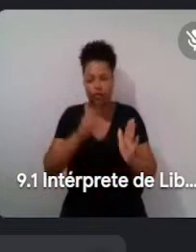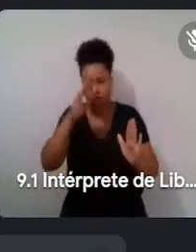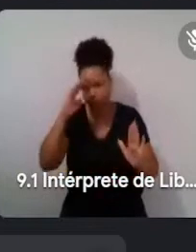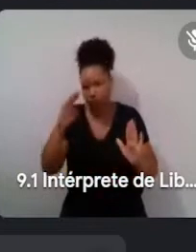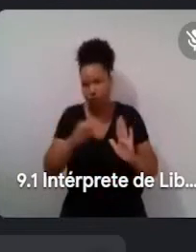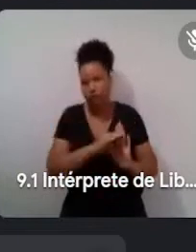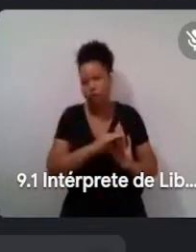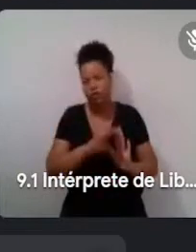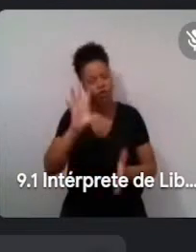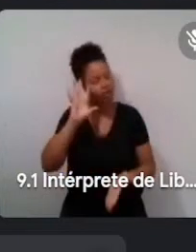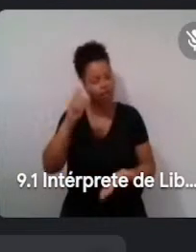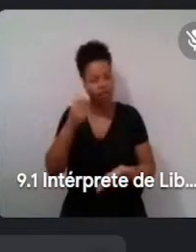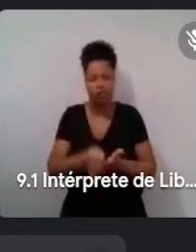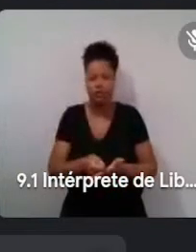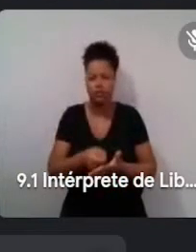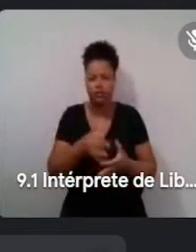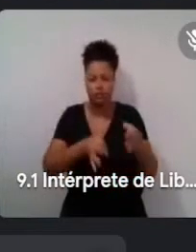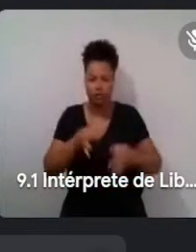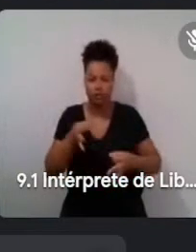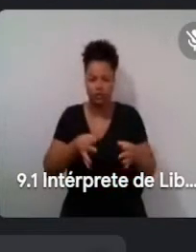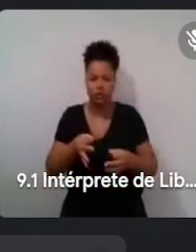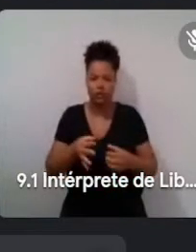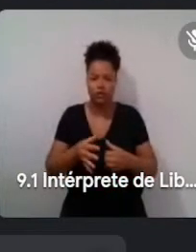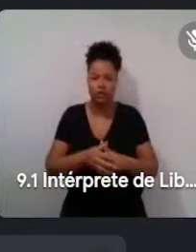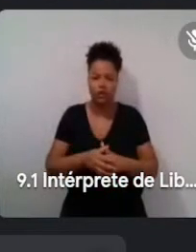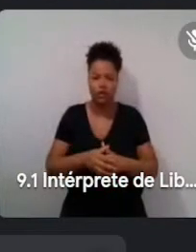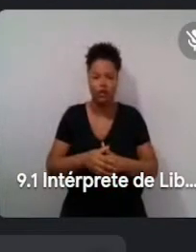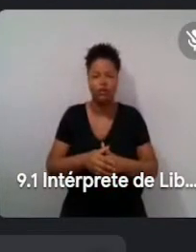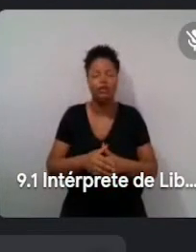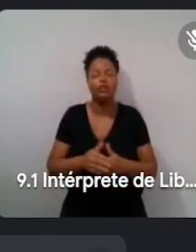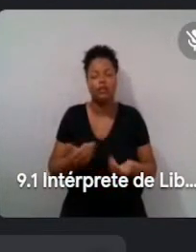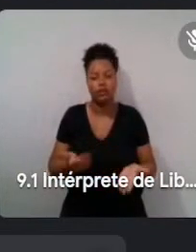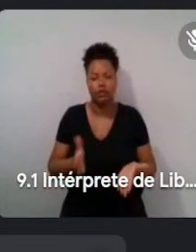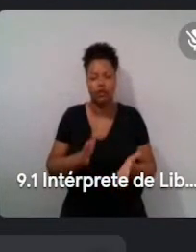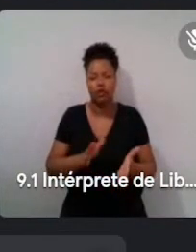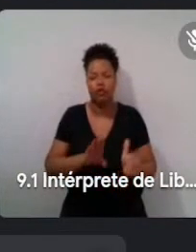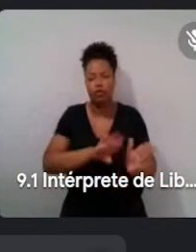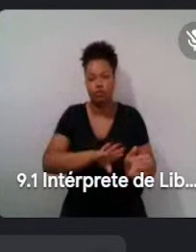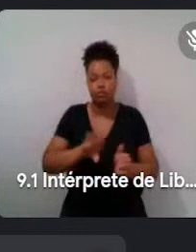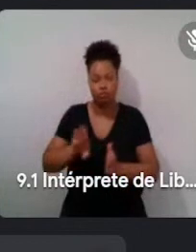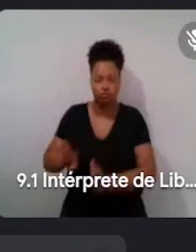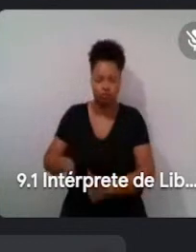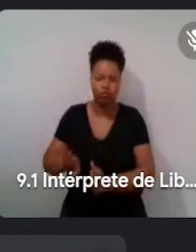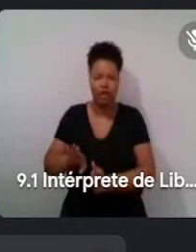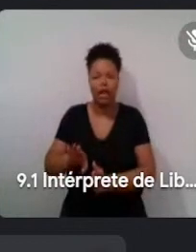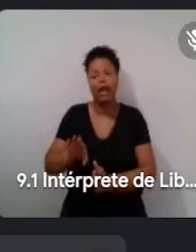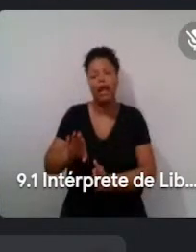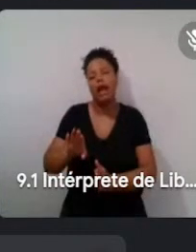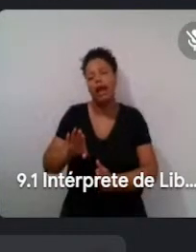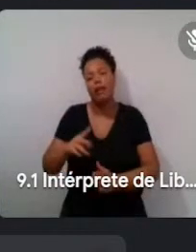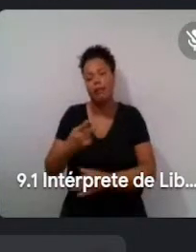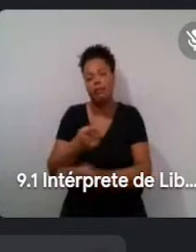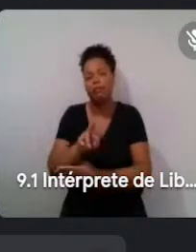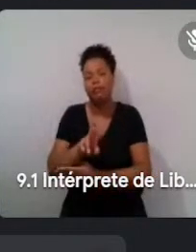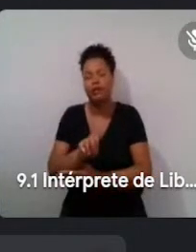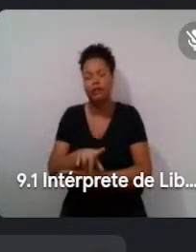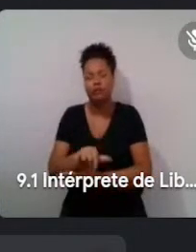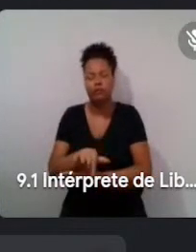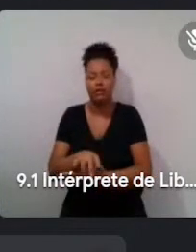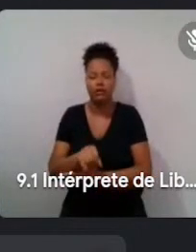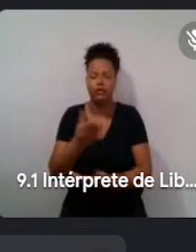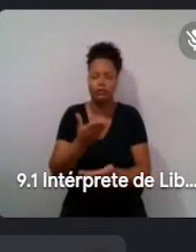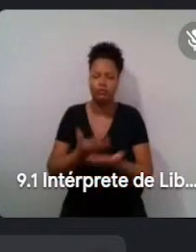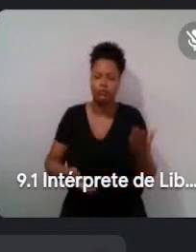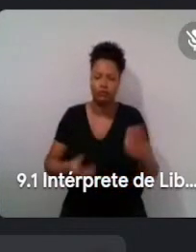Então, afasto a preliminar de perda de objeto, que era um ponto do mérito do